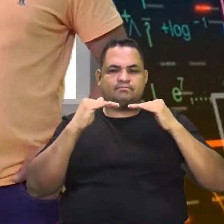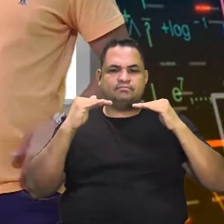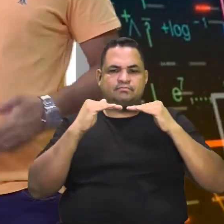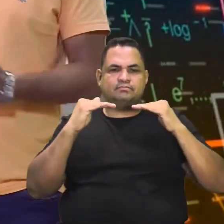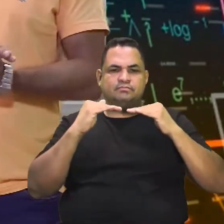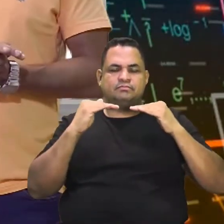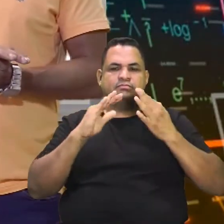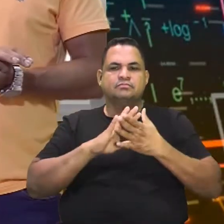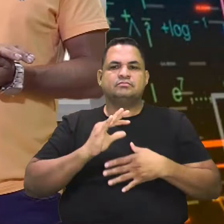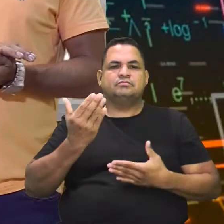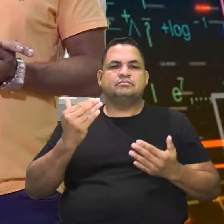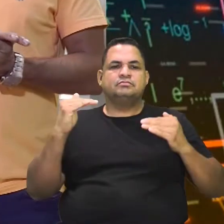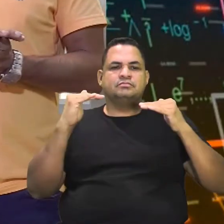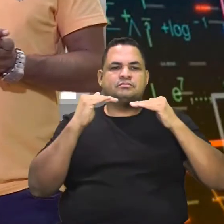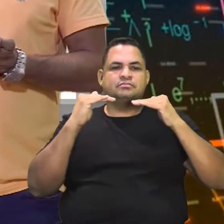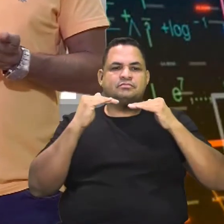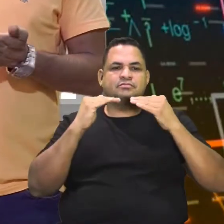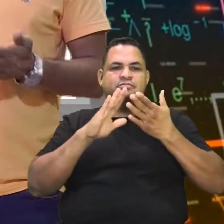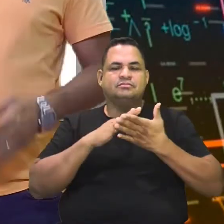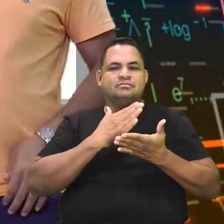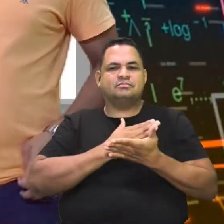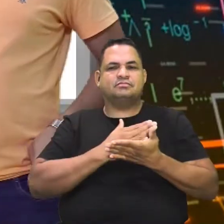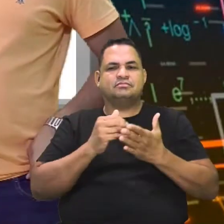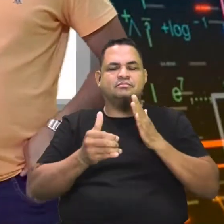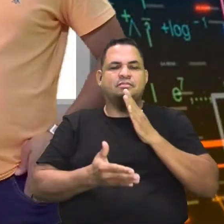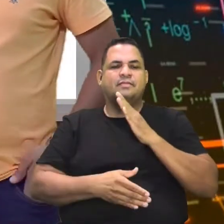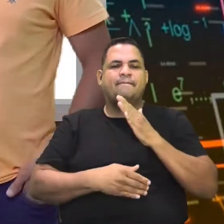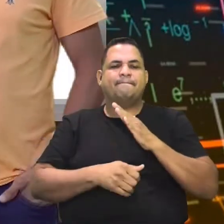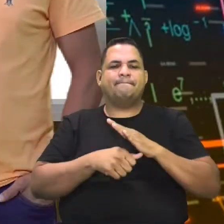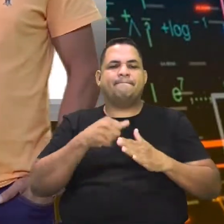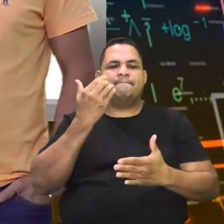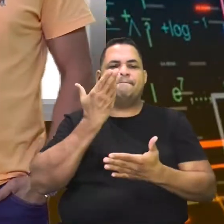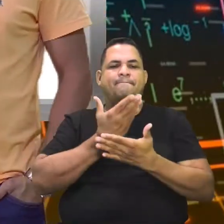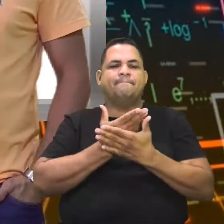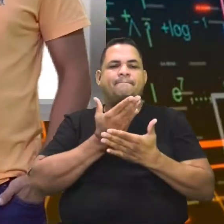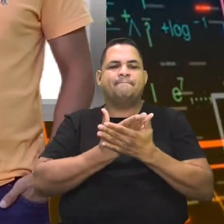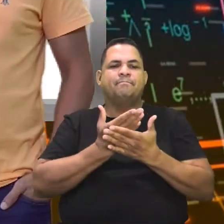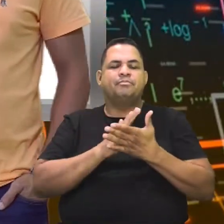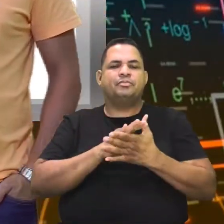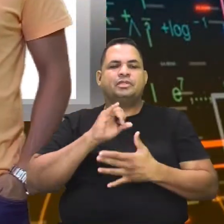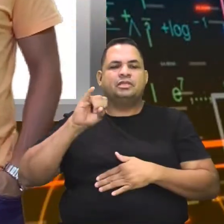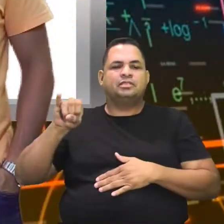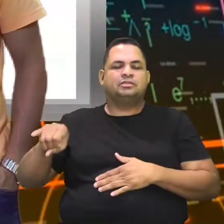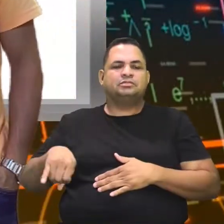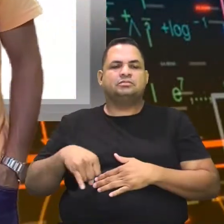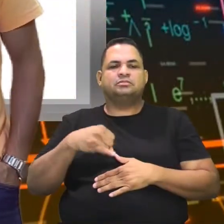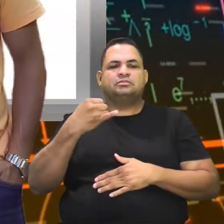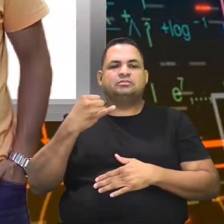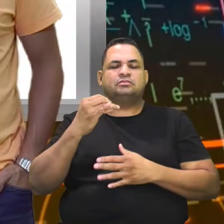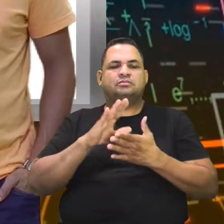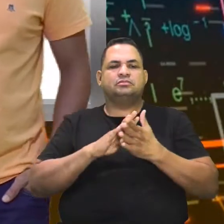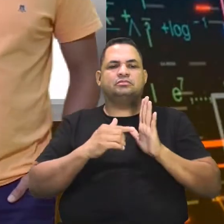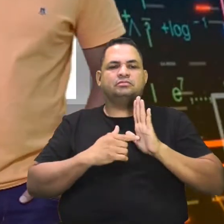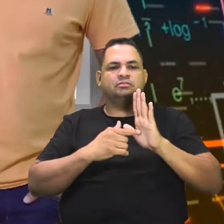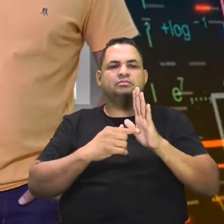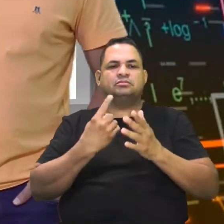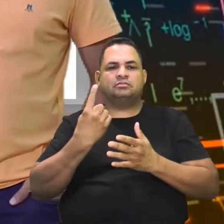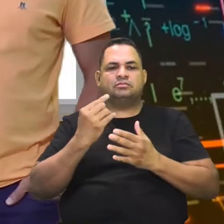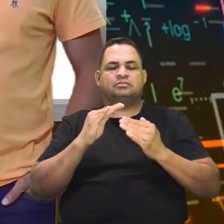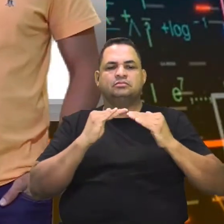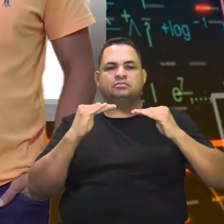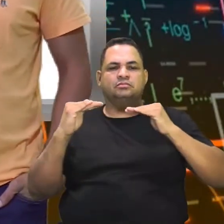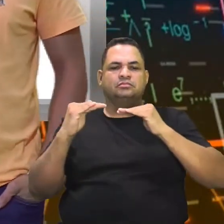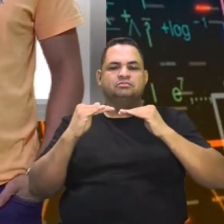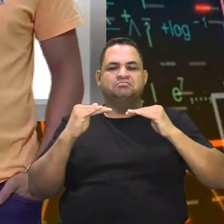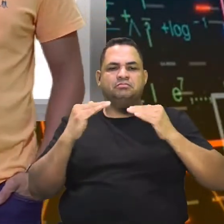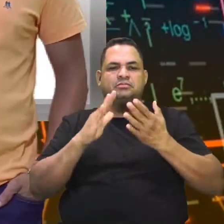valer a mesma coisa, né? Lá na nossa primeira aula de juros, a gente mostrou que um ano pode ser